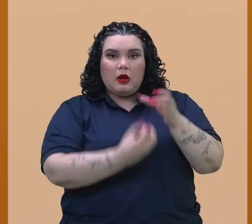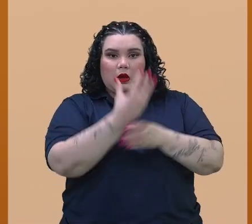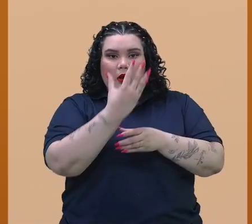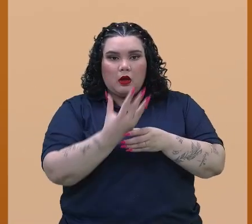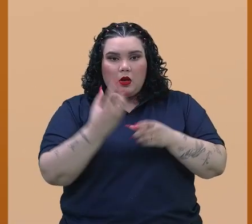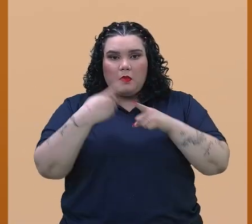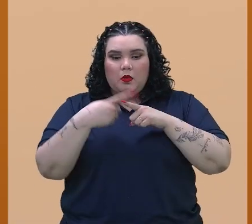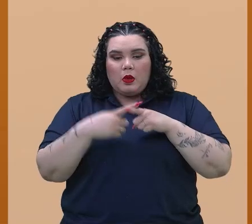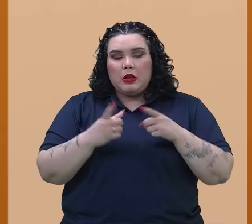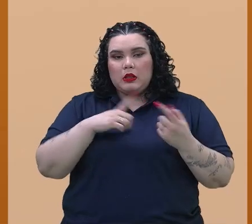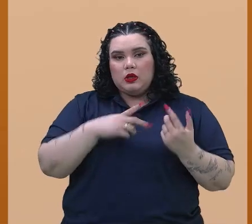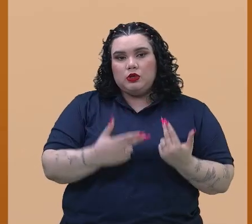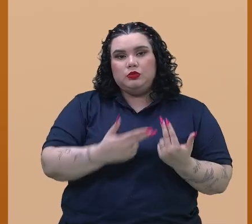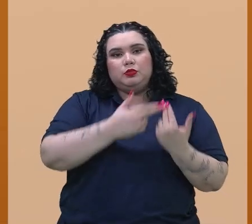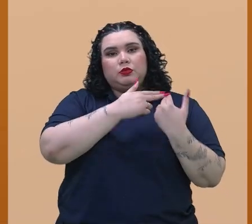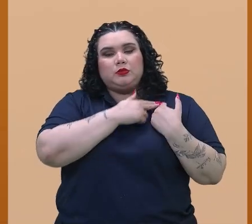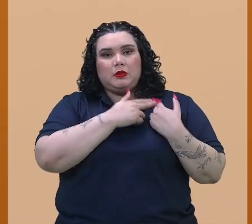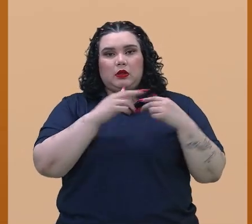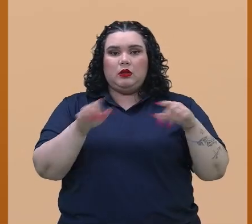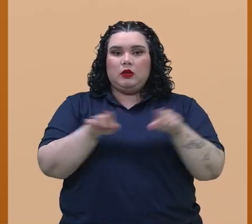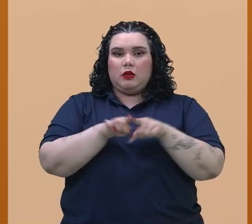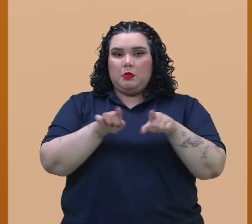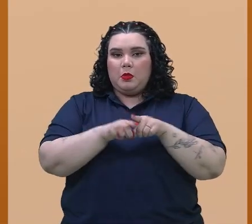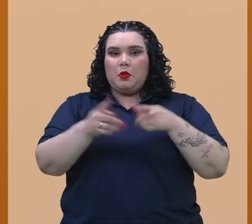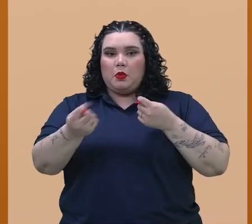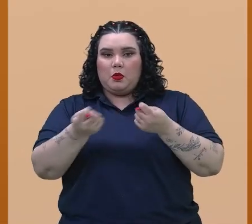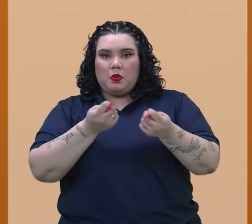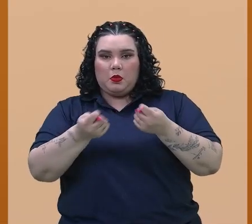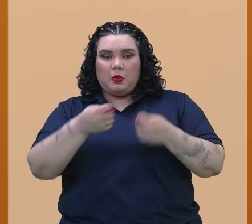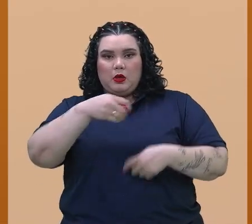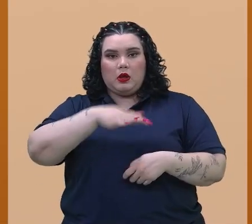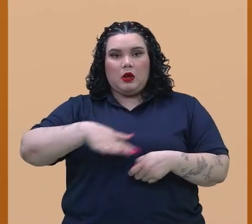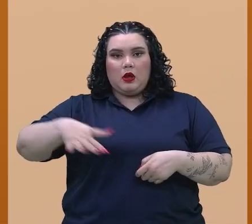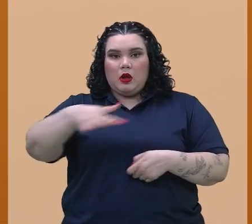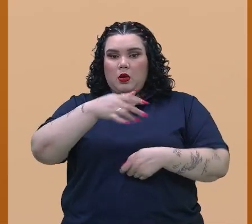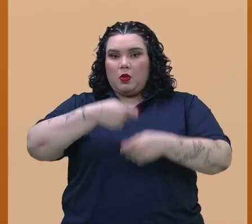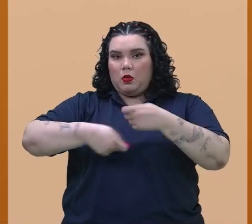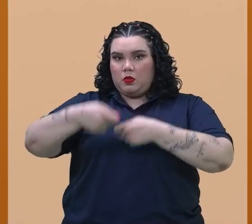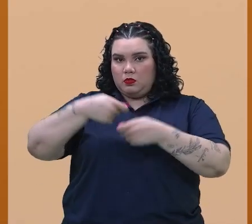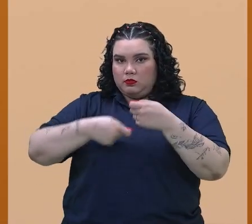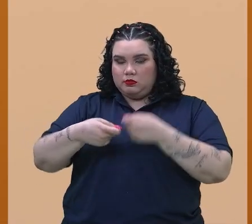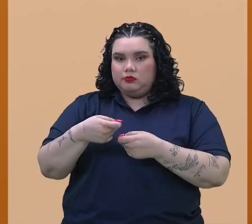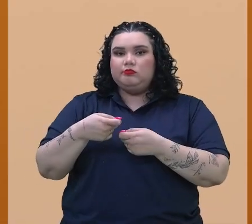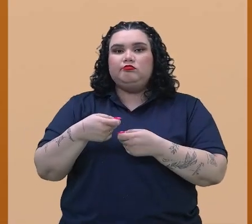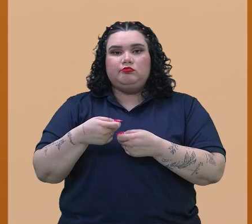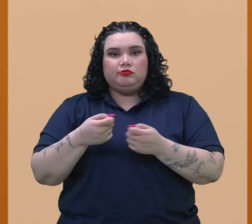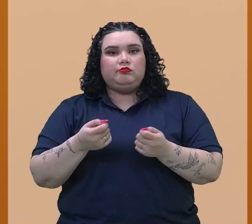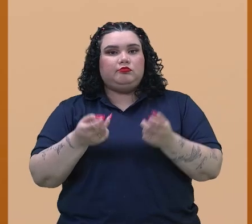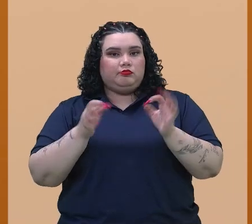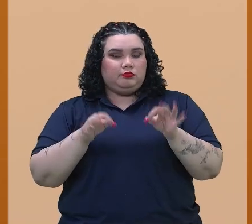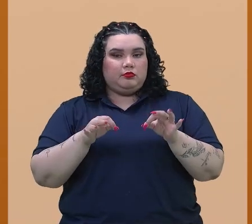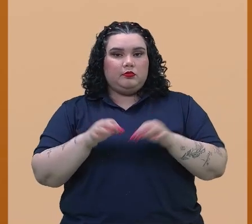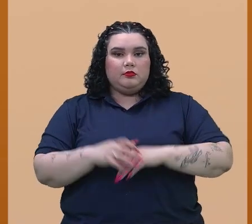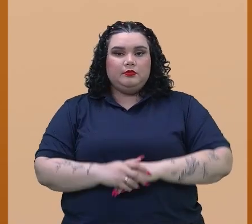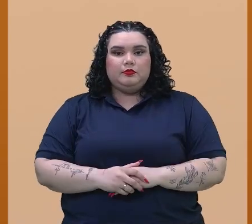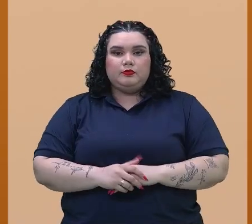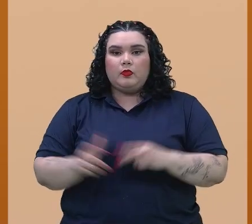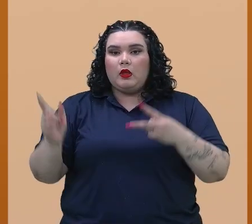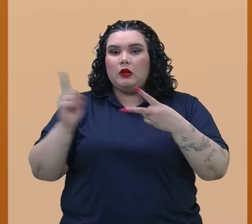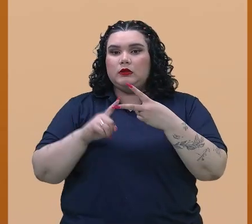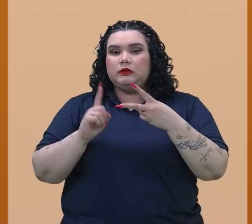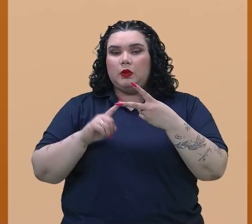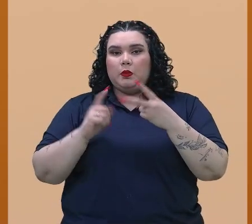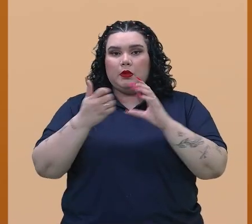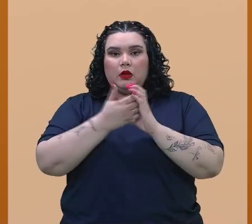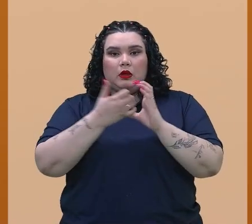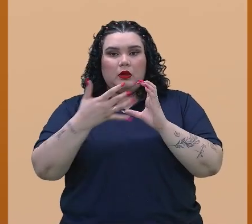também preponderava, de certa forma, no setor econômico, intervenção direta do Estado. Segunda